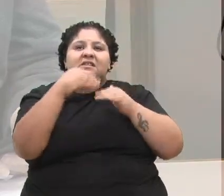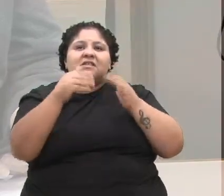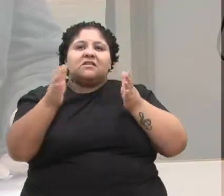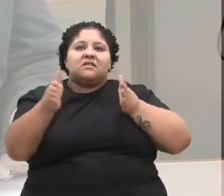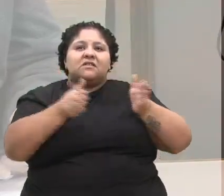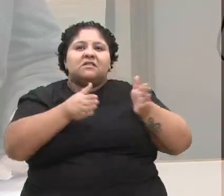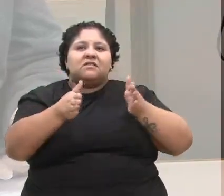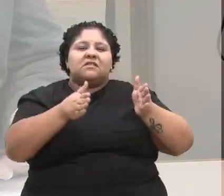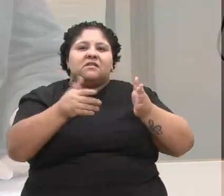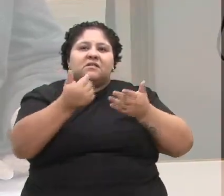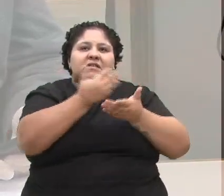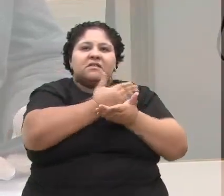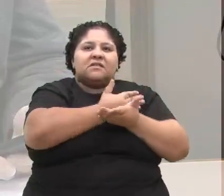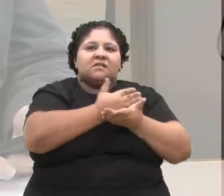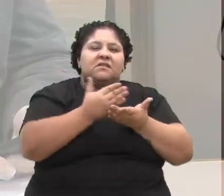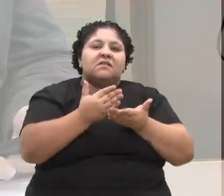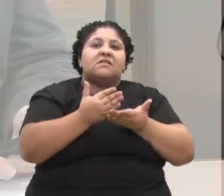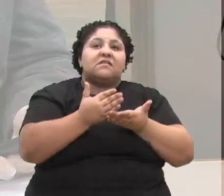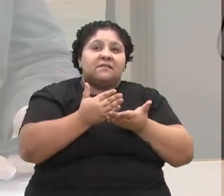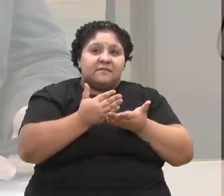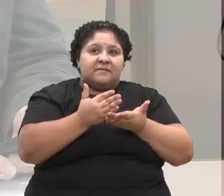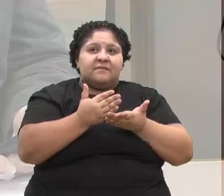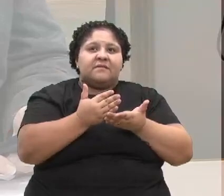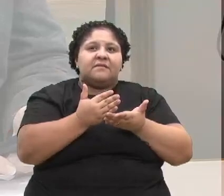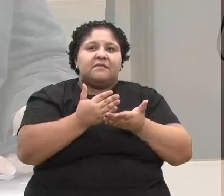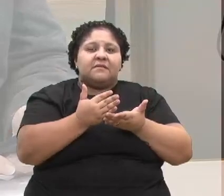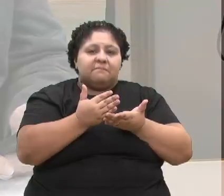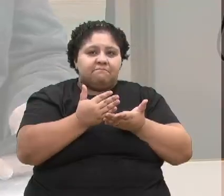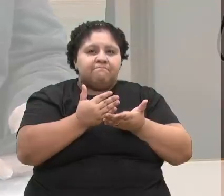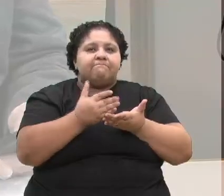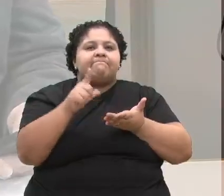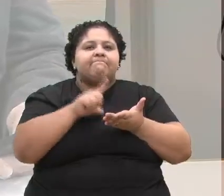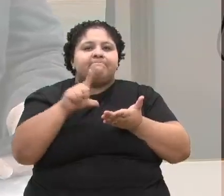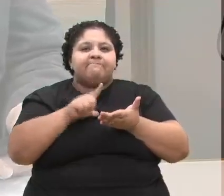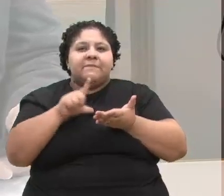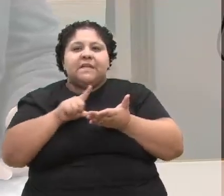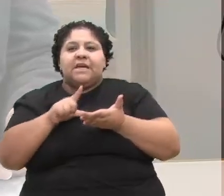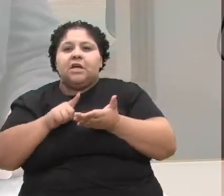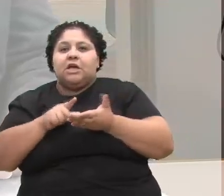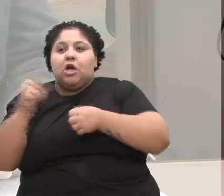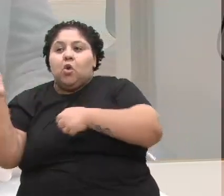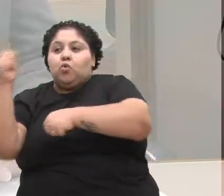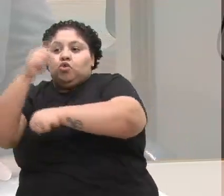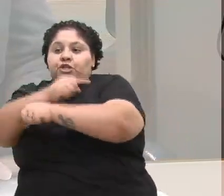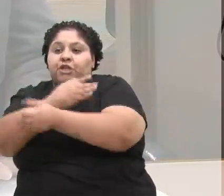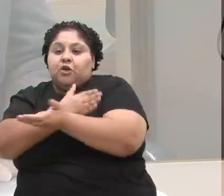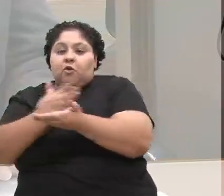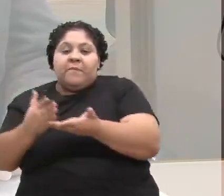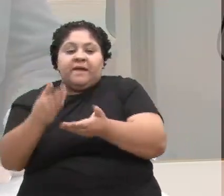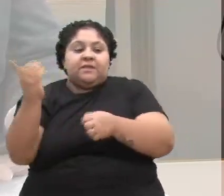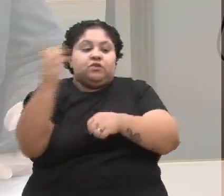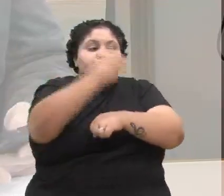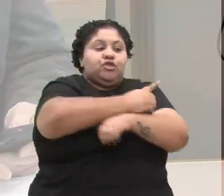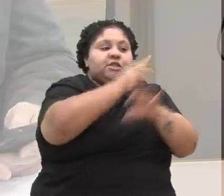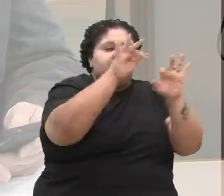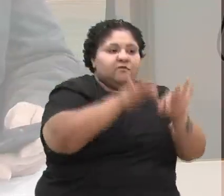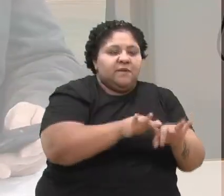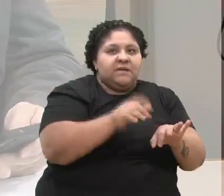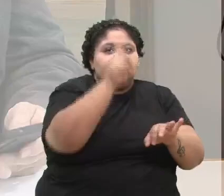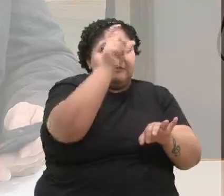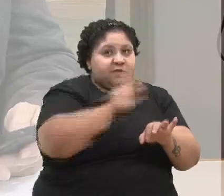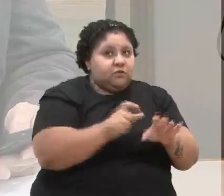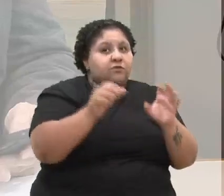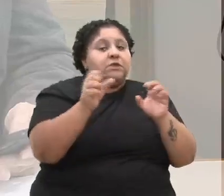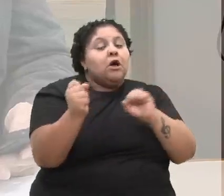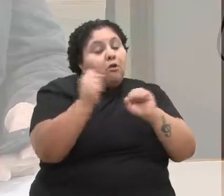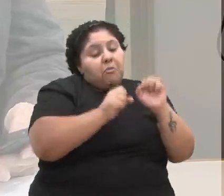abrem, inicia de e vai até, então existe um período aí para o pessoal se organizar também, mas se há um entendimento geral de que